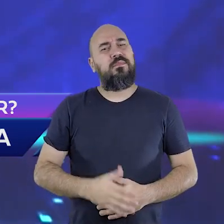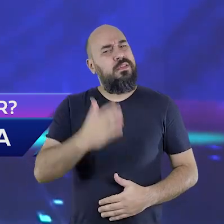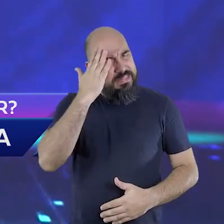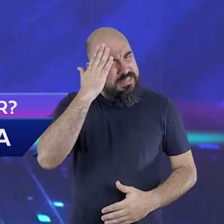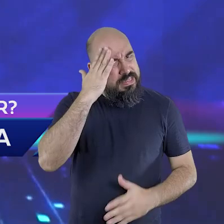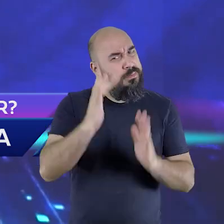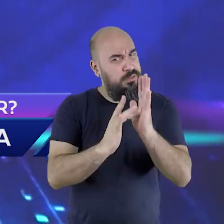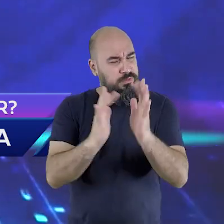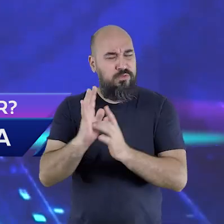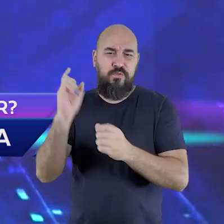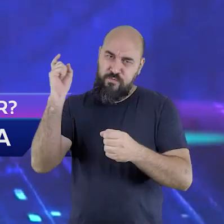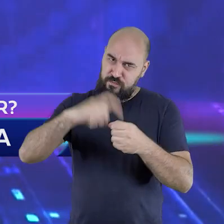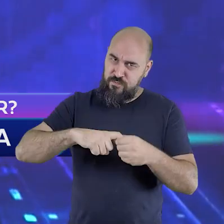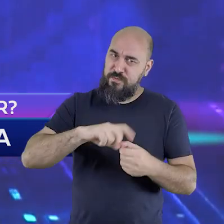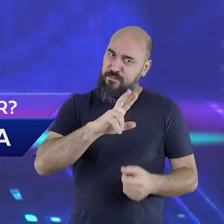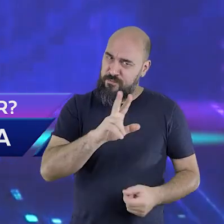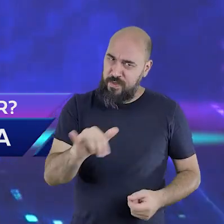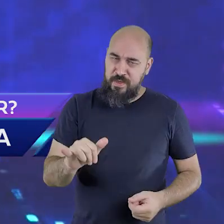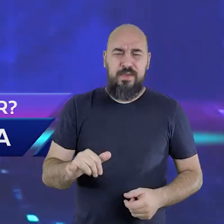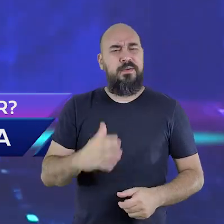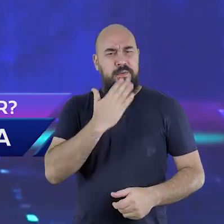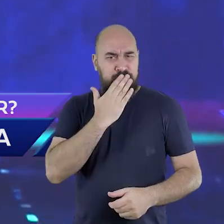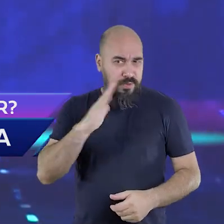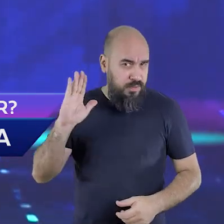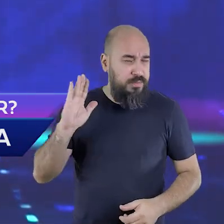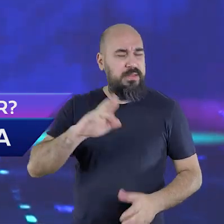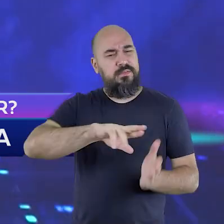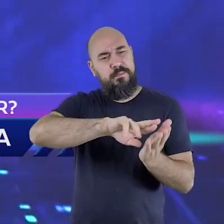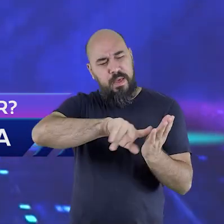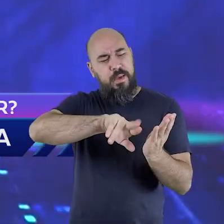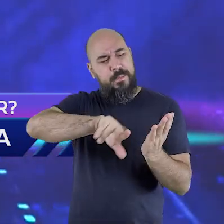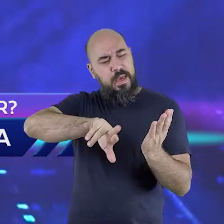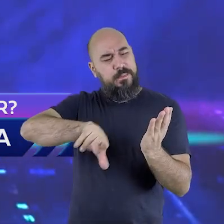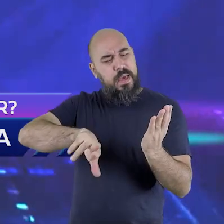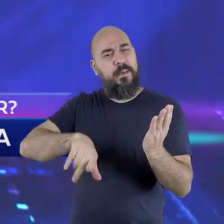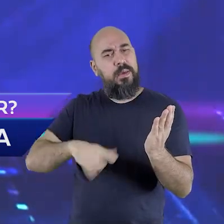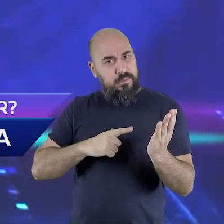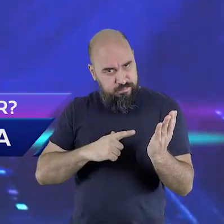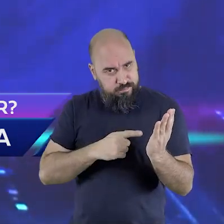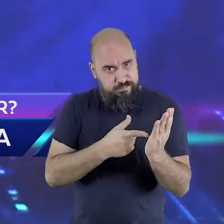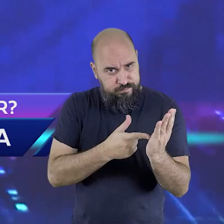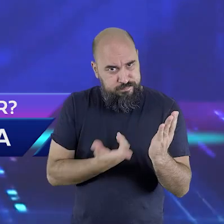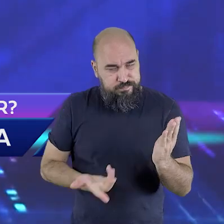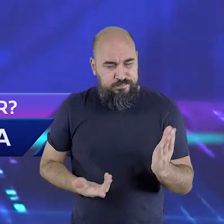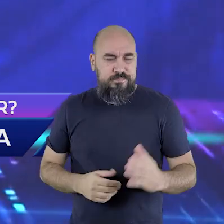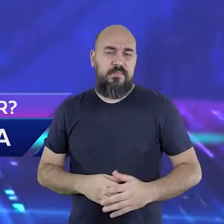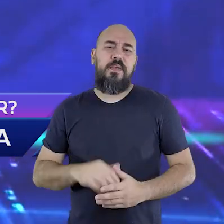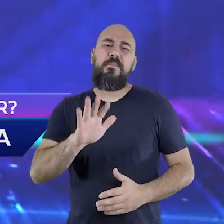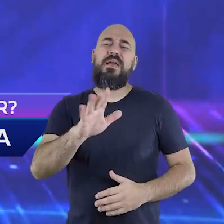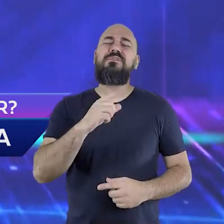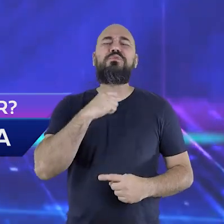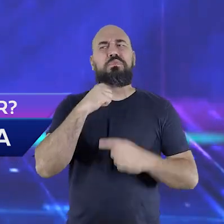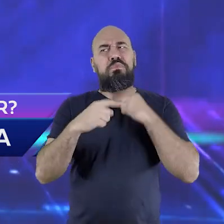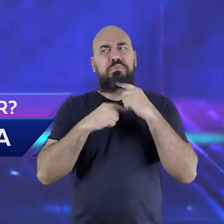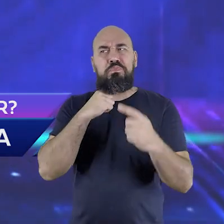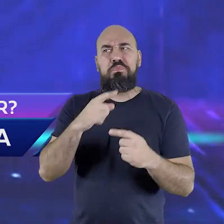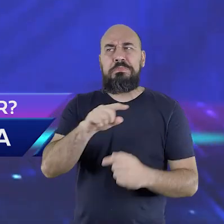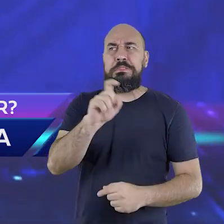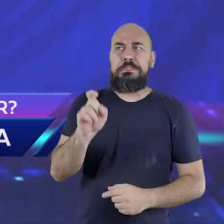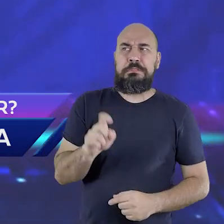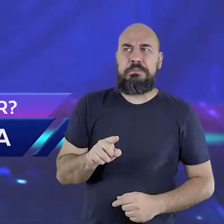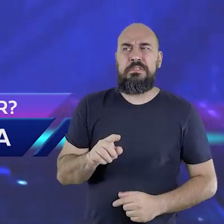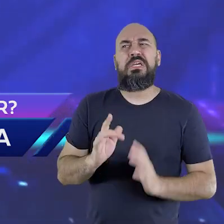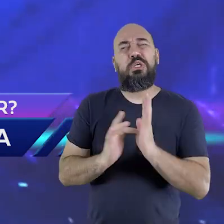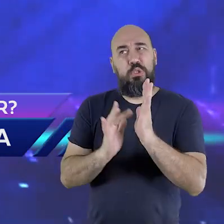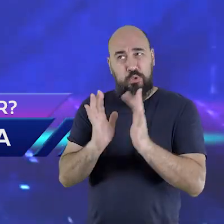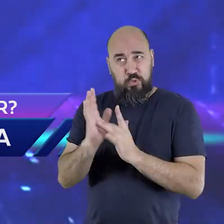claro em toda a Bíblia. Essa promessa se repete muitas vezes. Mas a pergunta que talvez você esteja fazendo agora é, tá